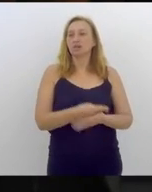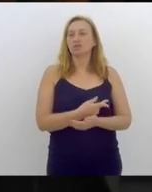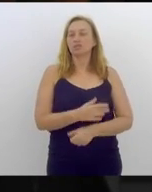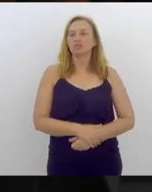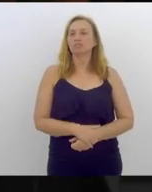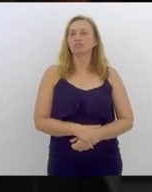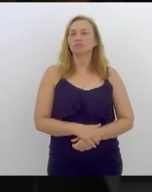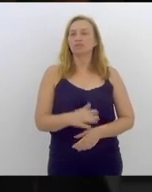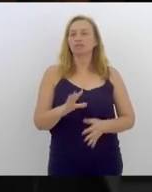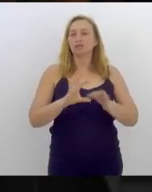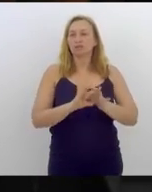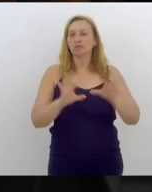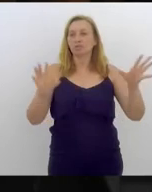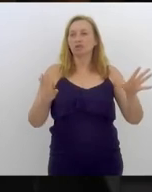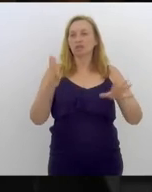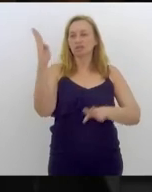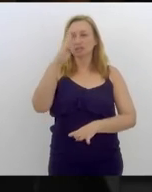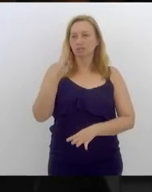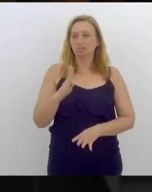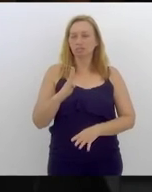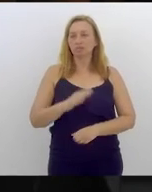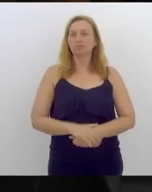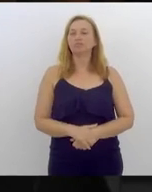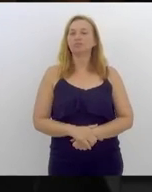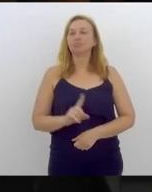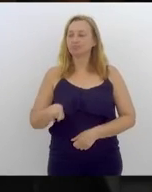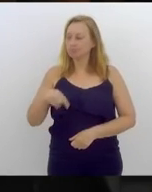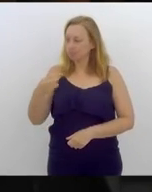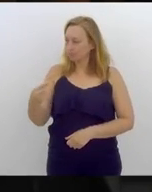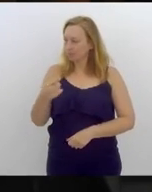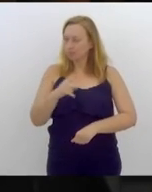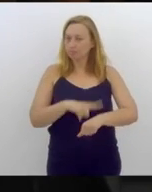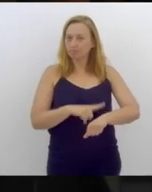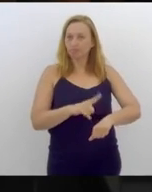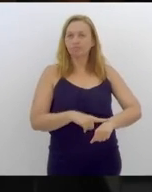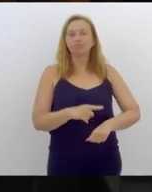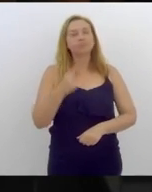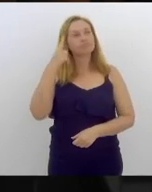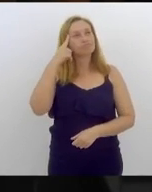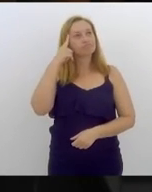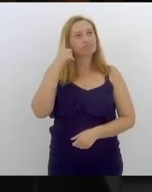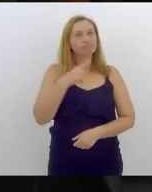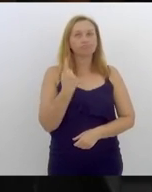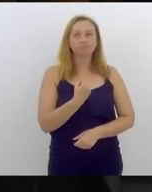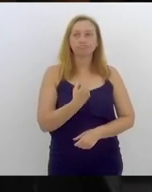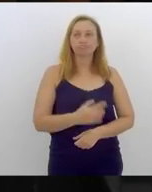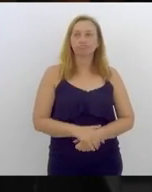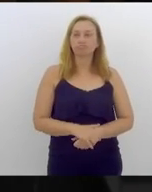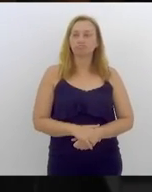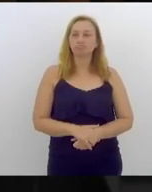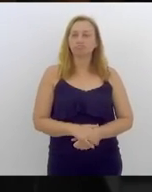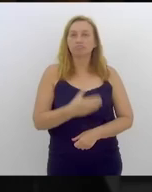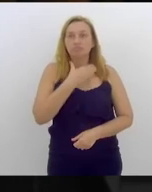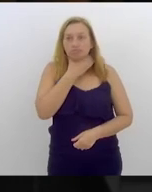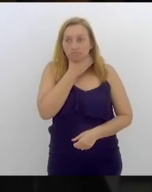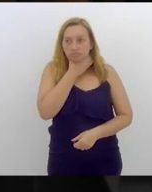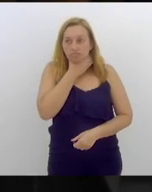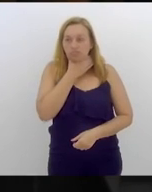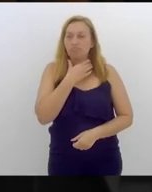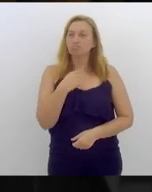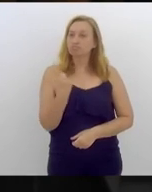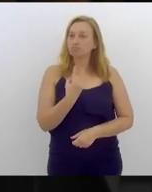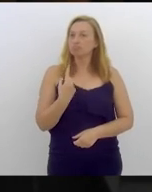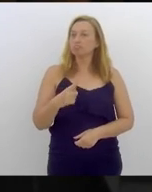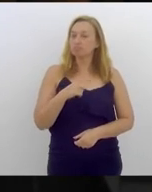restabelecer a democracia no nosso país o segundo ponto que eu quero trazer para nossa reflexão e a gravidade da crise que a gente